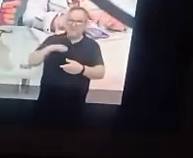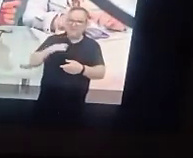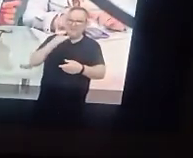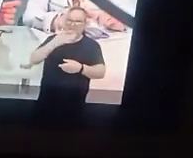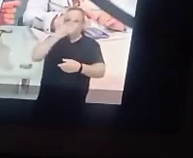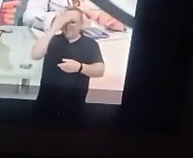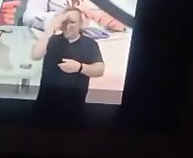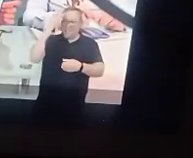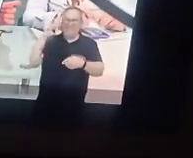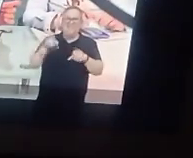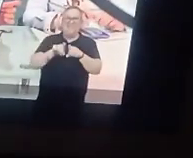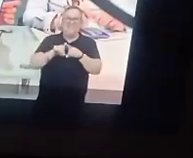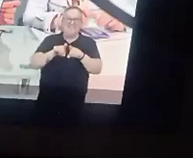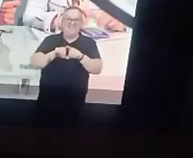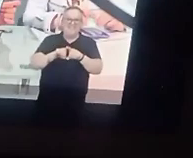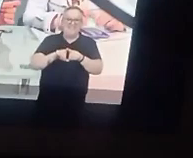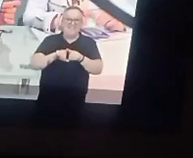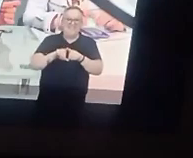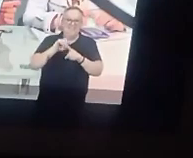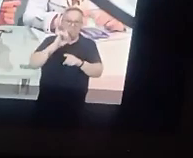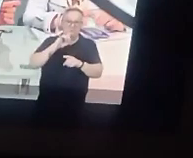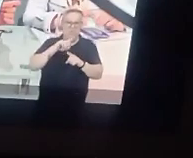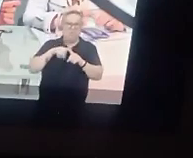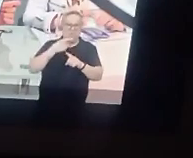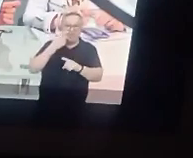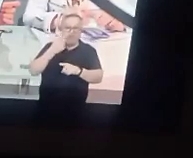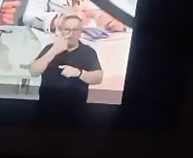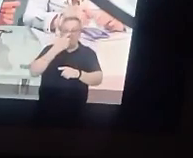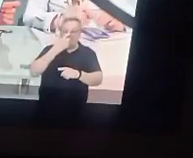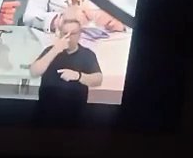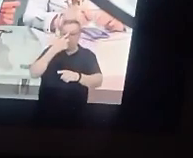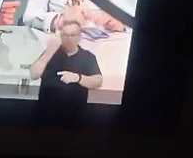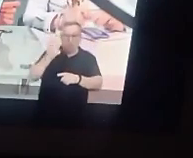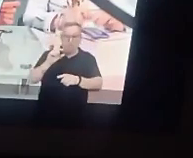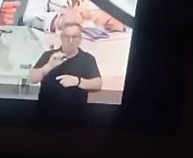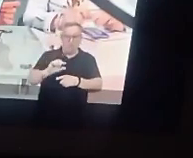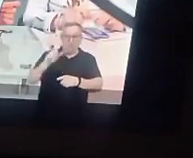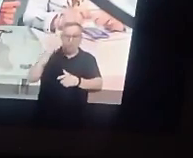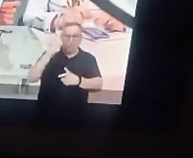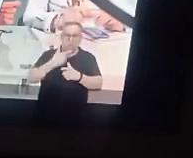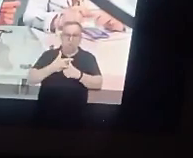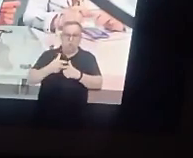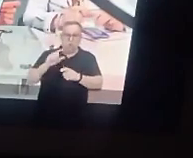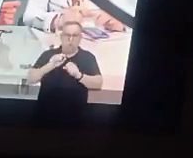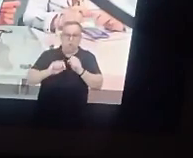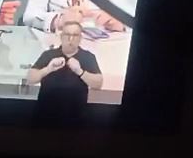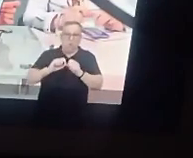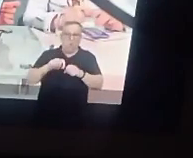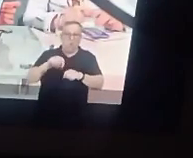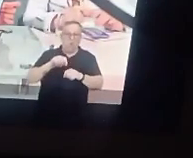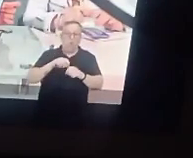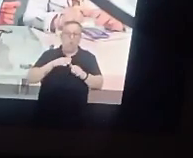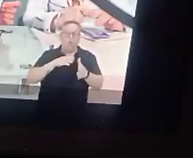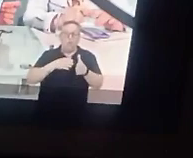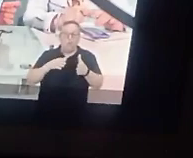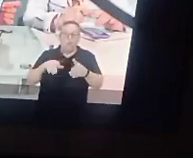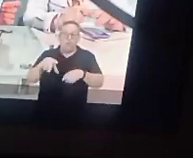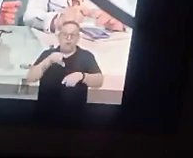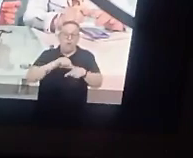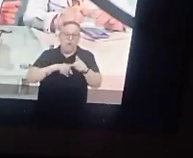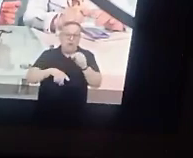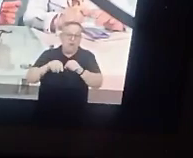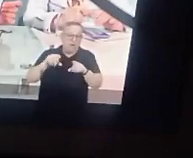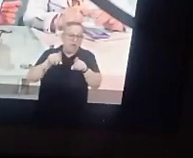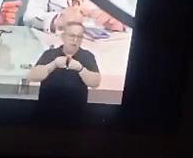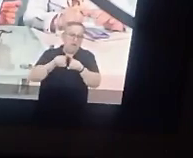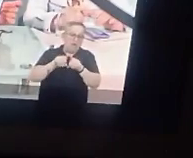pessoal. Então, como a Thaís já disse, né, falaremos um pouquinho agora sobre o processo seletivo.